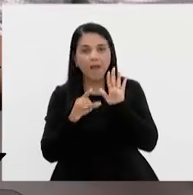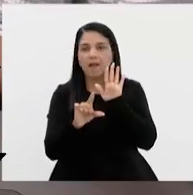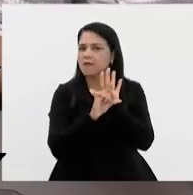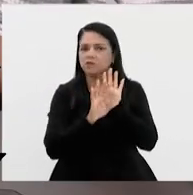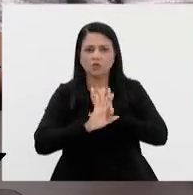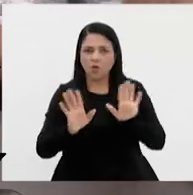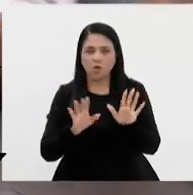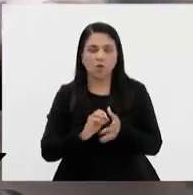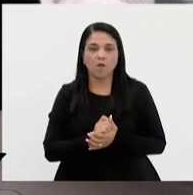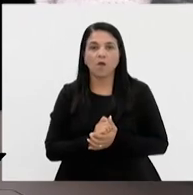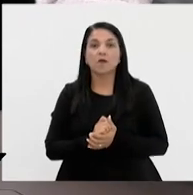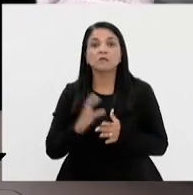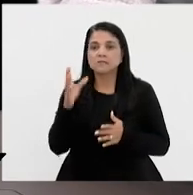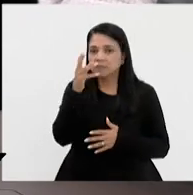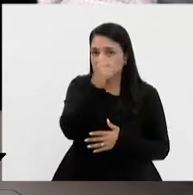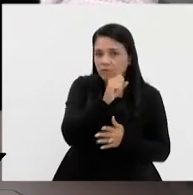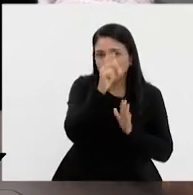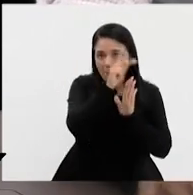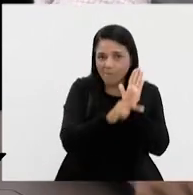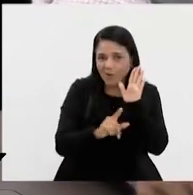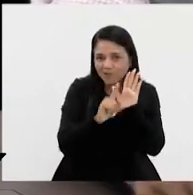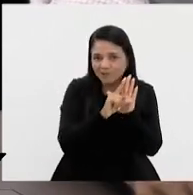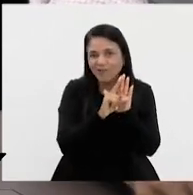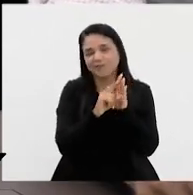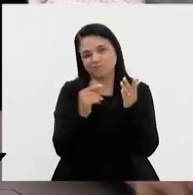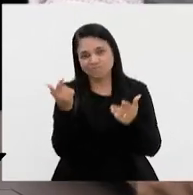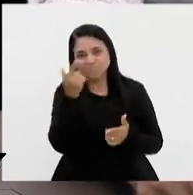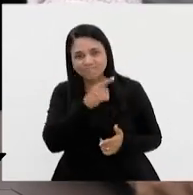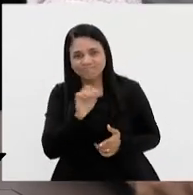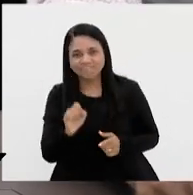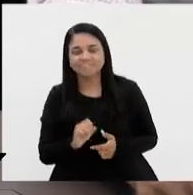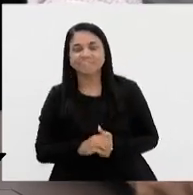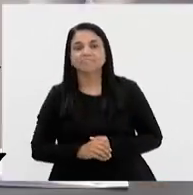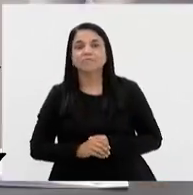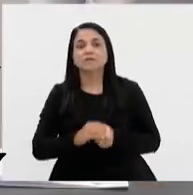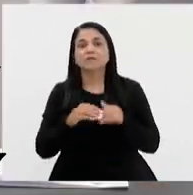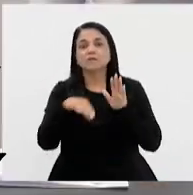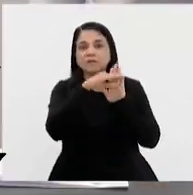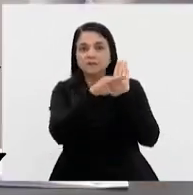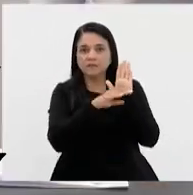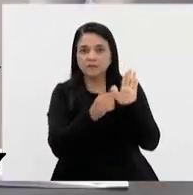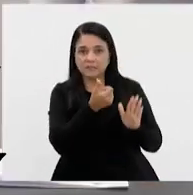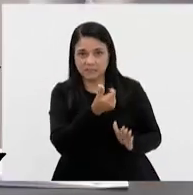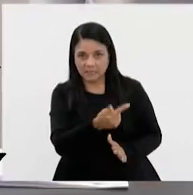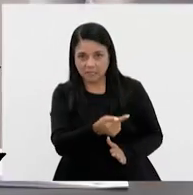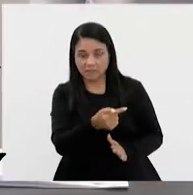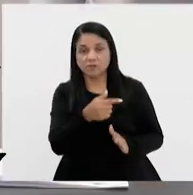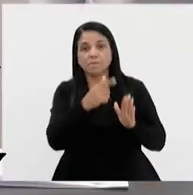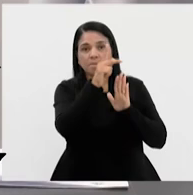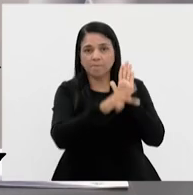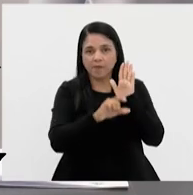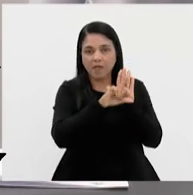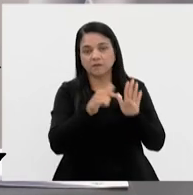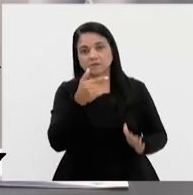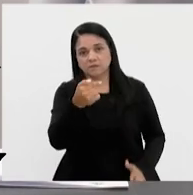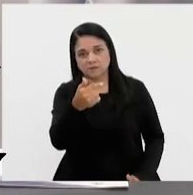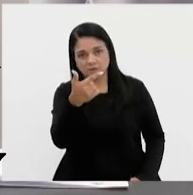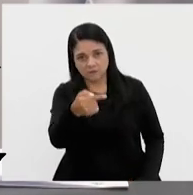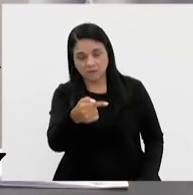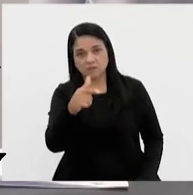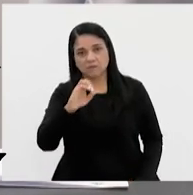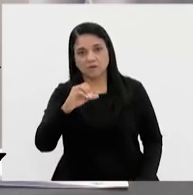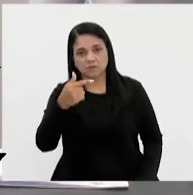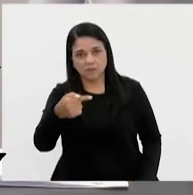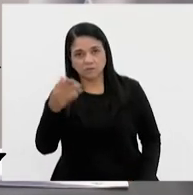isso. E tentar salvar o projeto dessa forma. Perfeito. Item 7 da pauta. PL 1707 de 23,